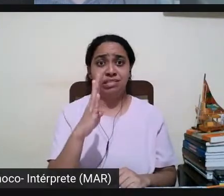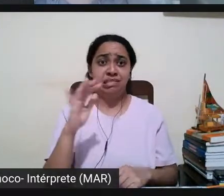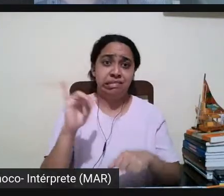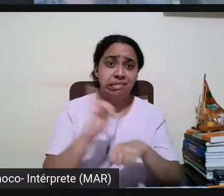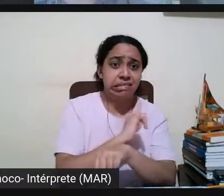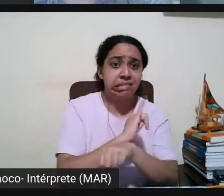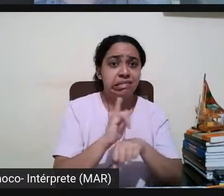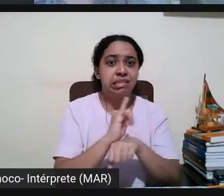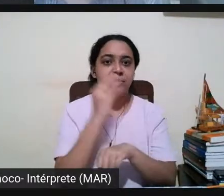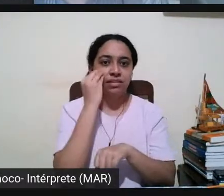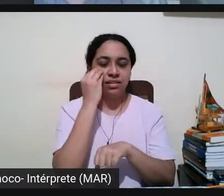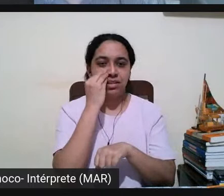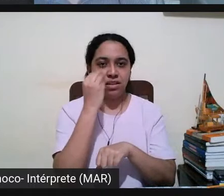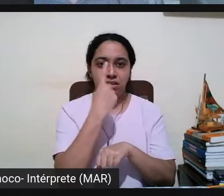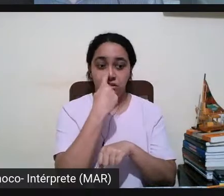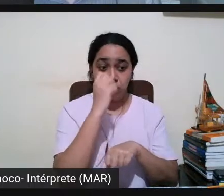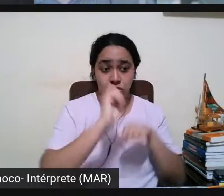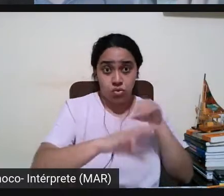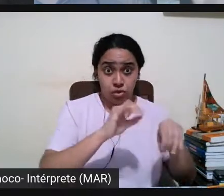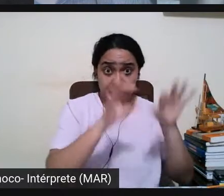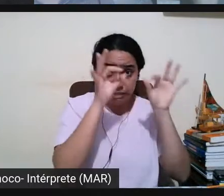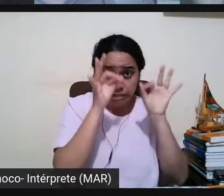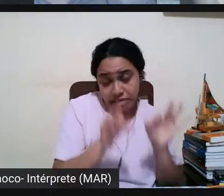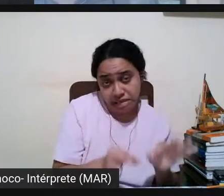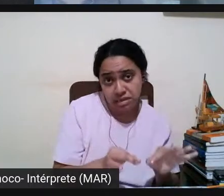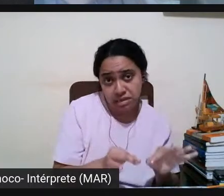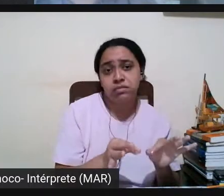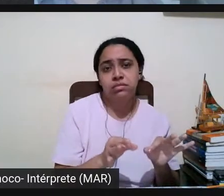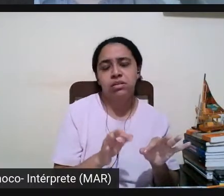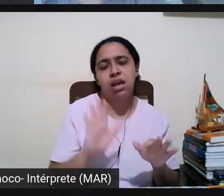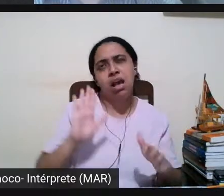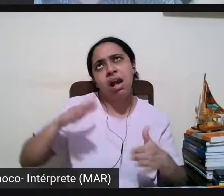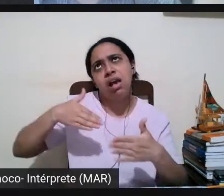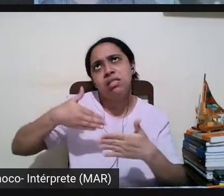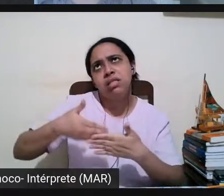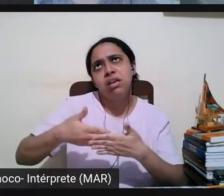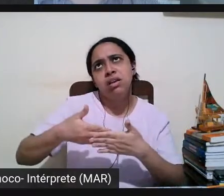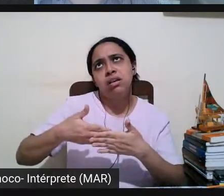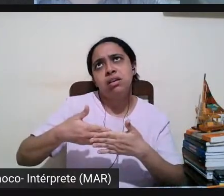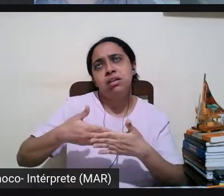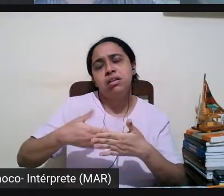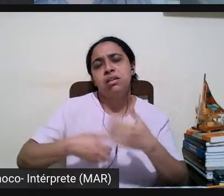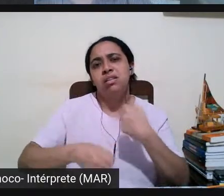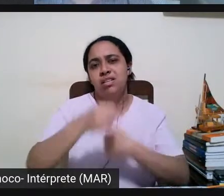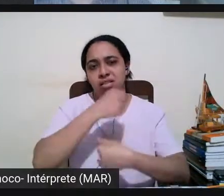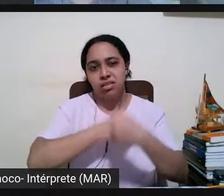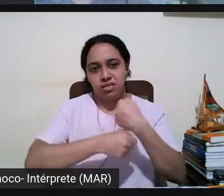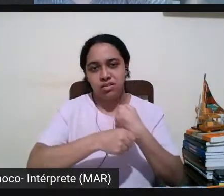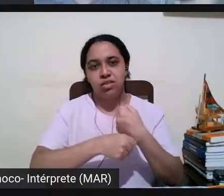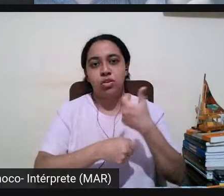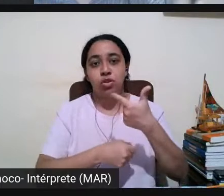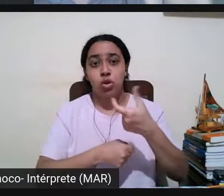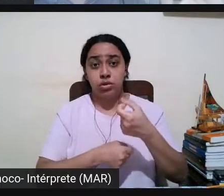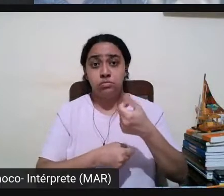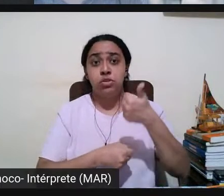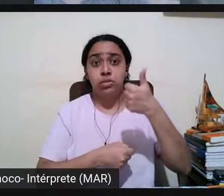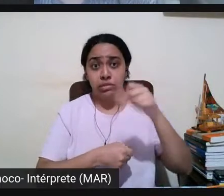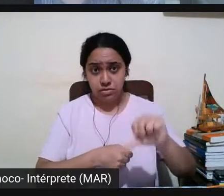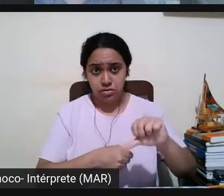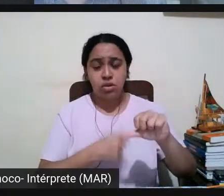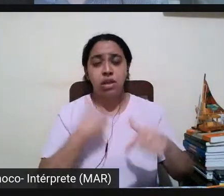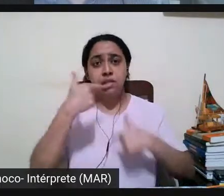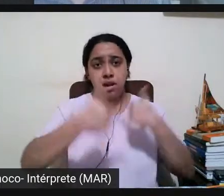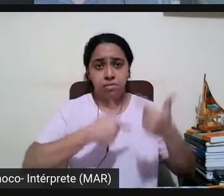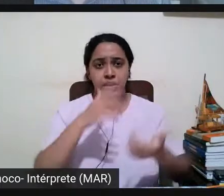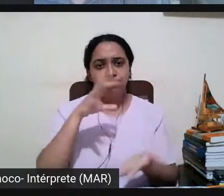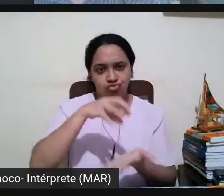promover essa disposição adequada então assim eu acho que até 2019 quando eu ainda tava no órgão público a gente tinha mais ou menos